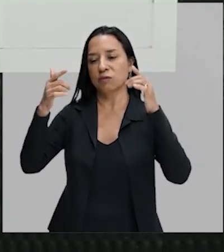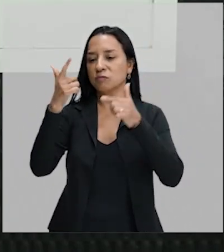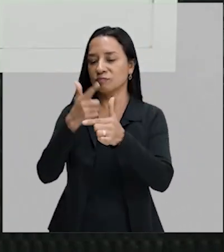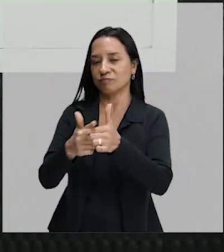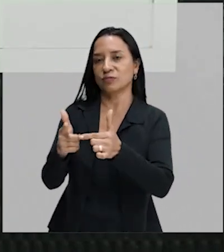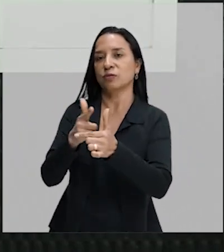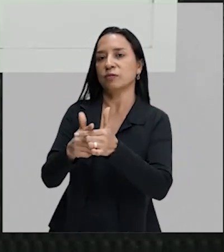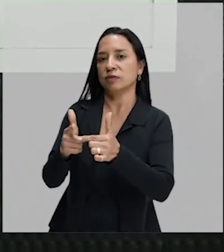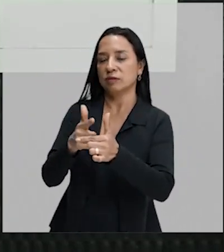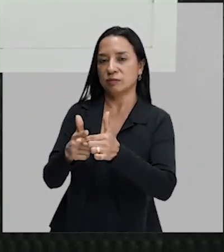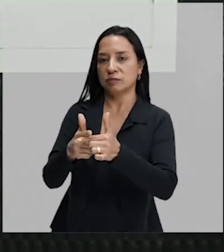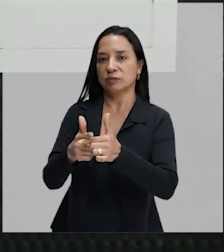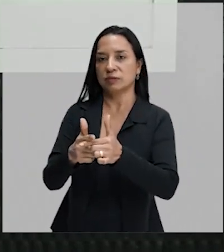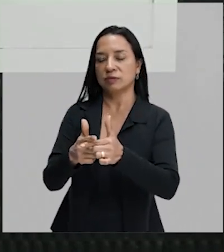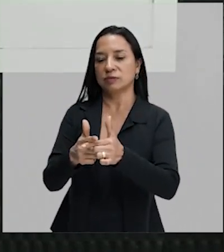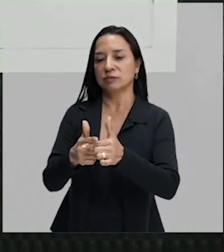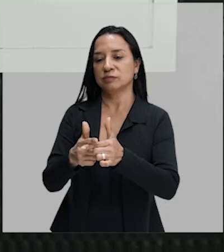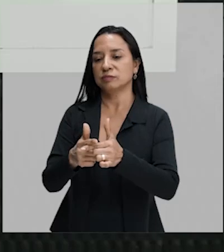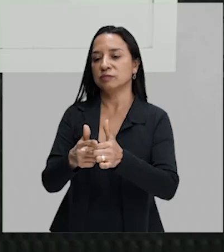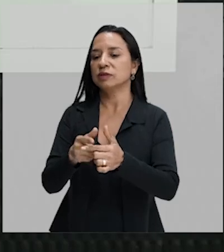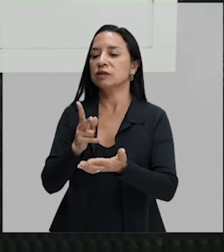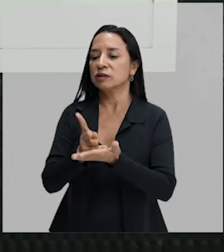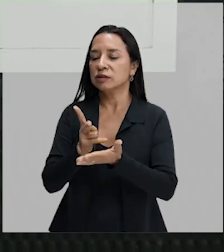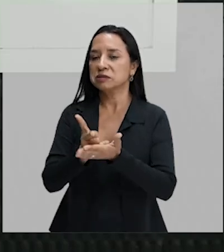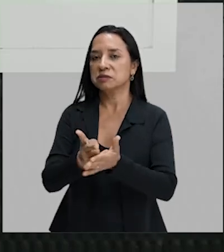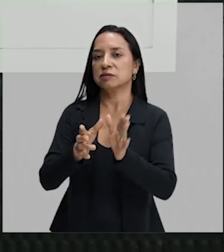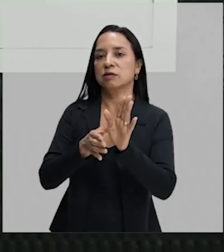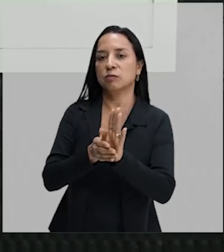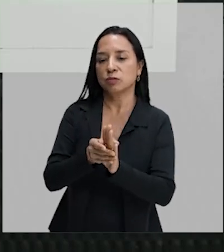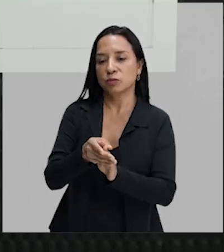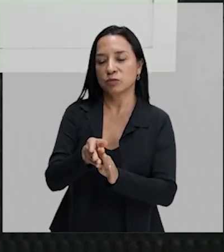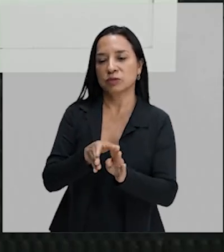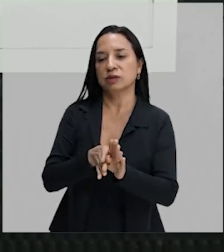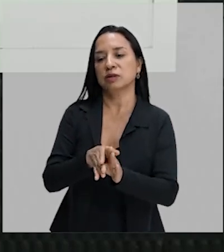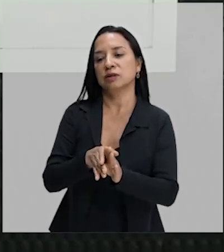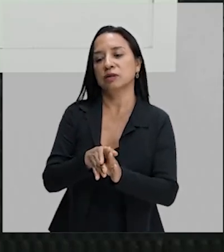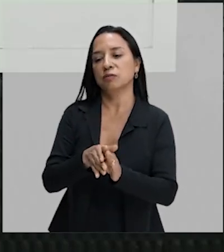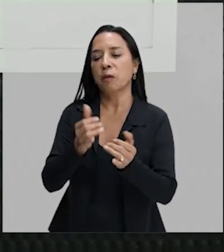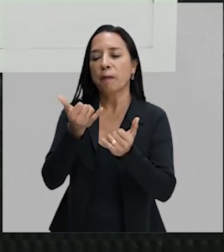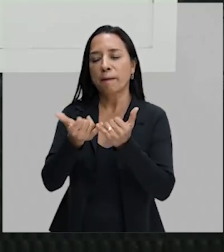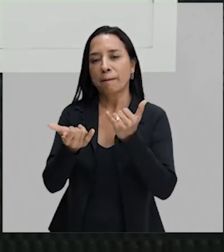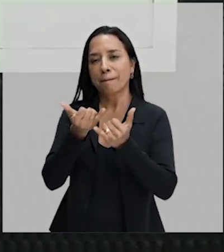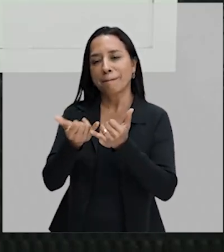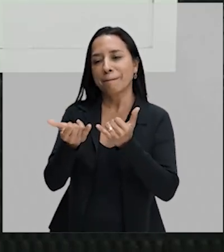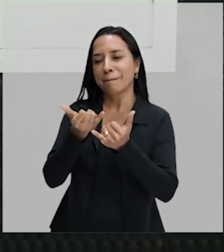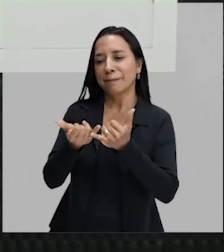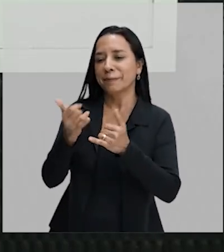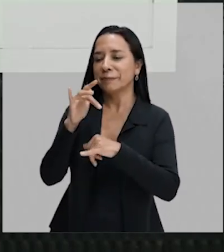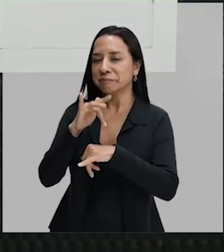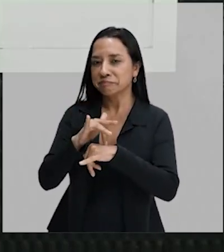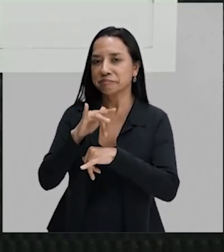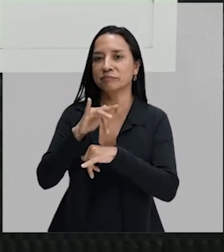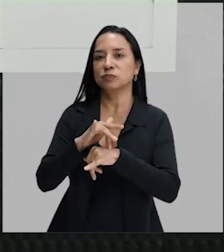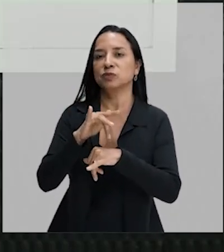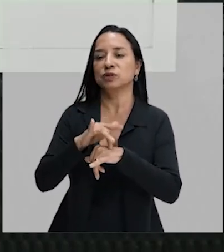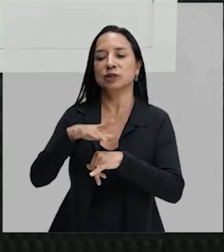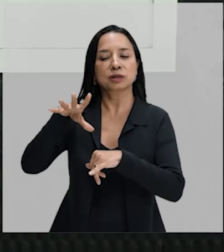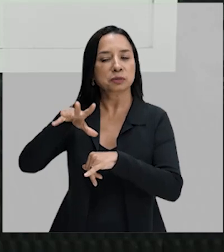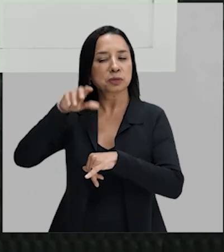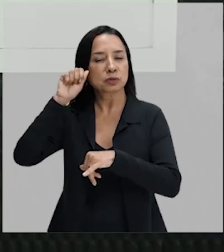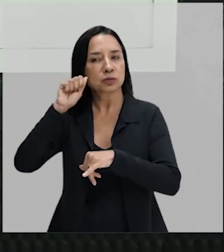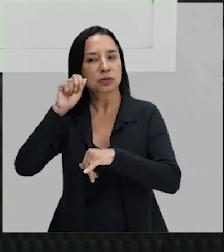problema. Então eu sempre dou esse conselho, pode parecer para vocês enjoado escutar toda vez, mas é interessante que